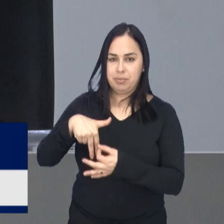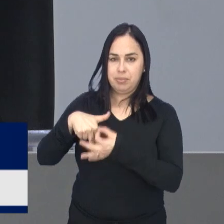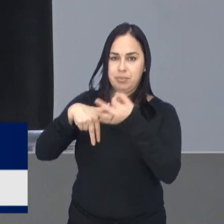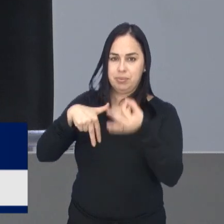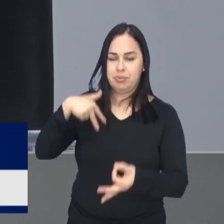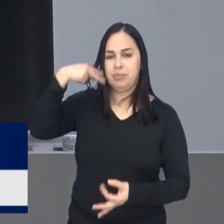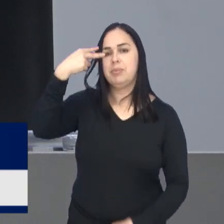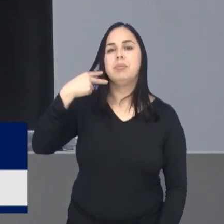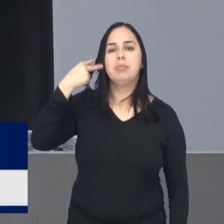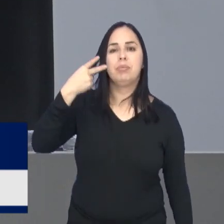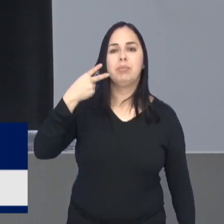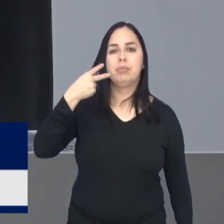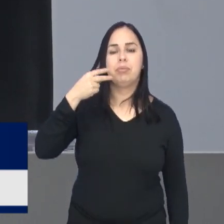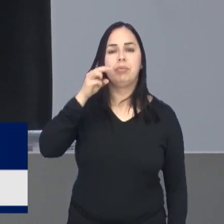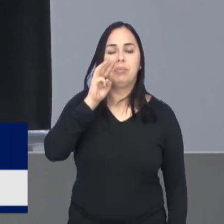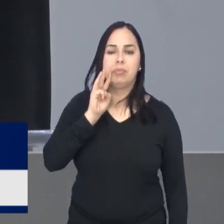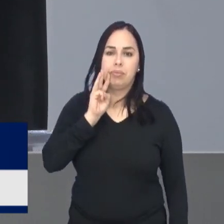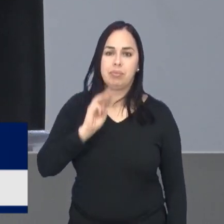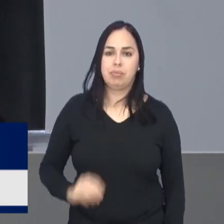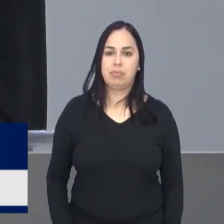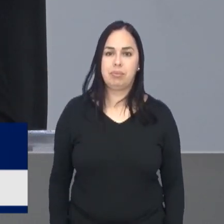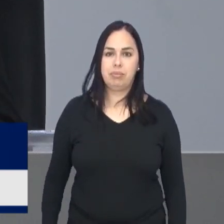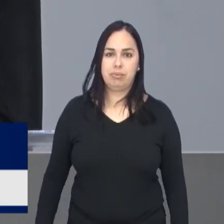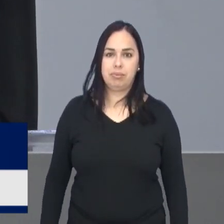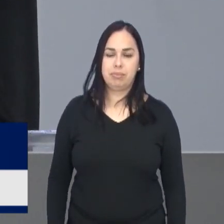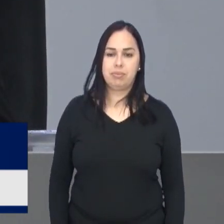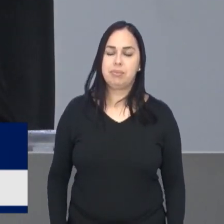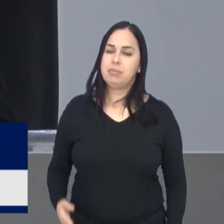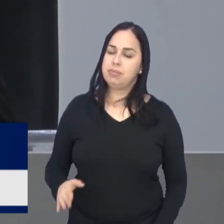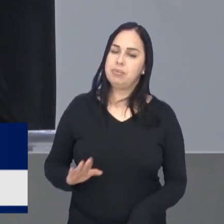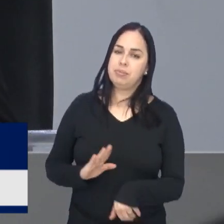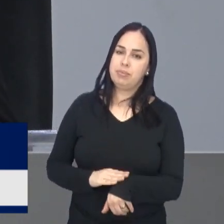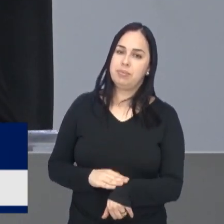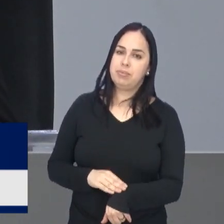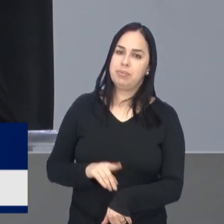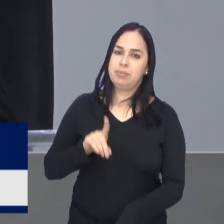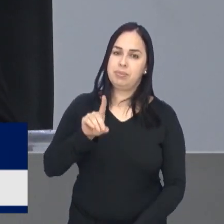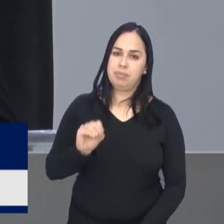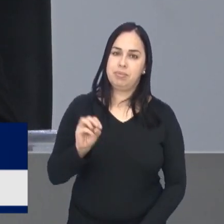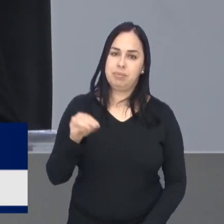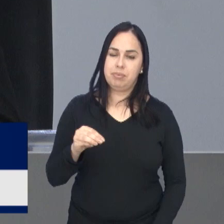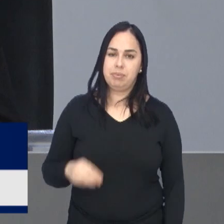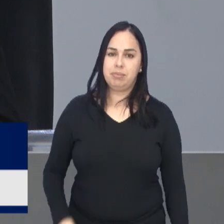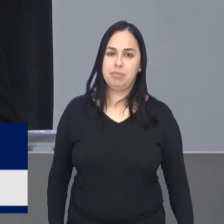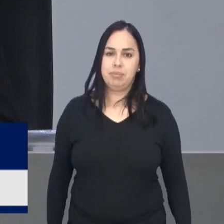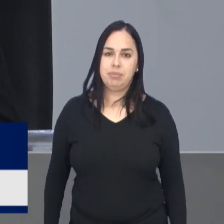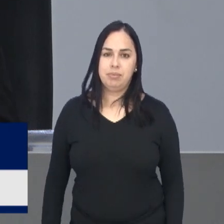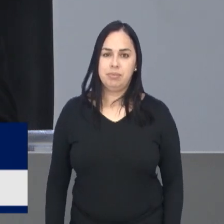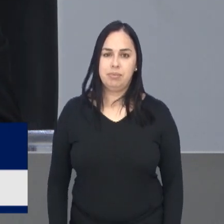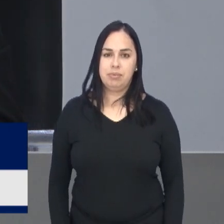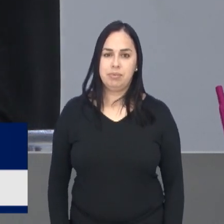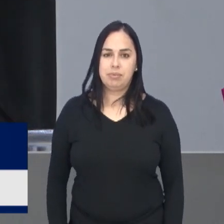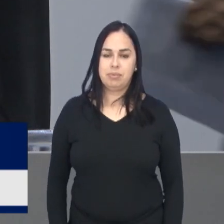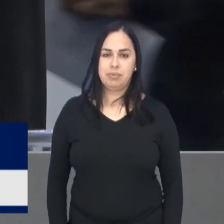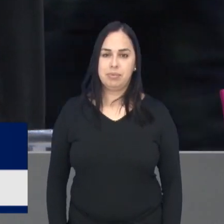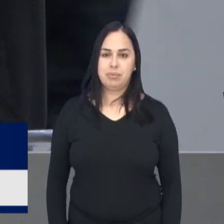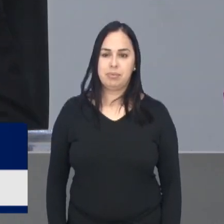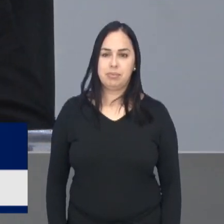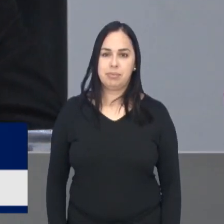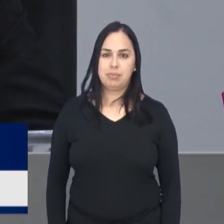vereador Walter Hayashi. Vossa Excelência tem um tempo de 10 minutos.